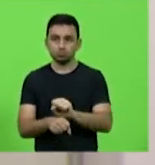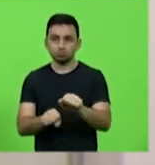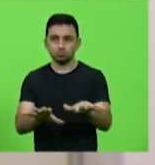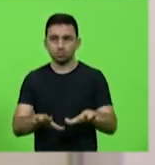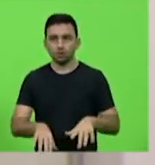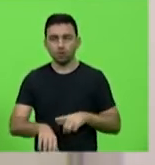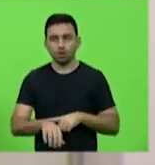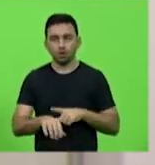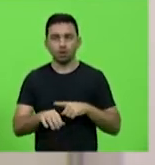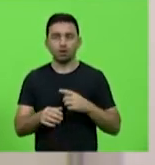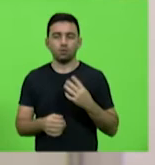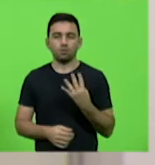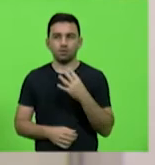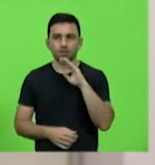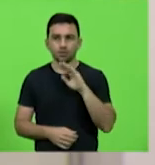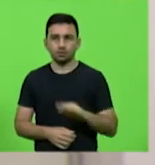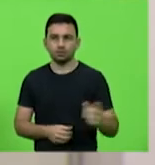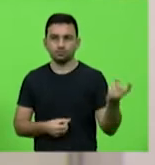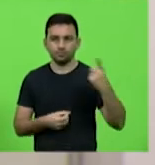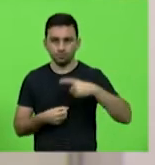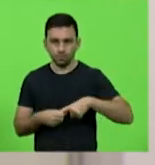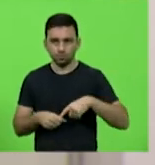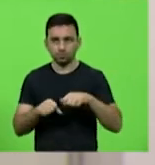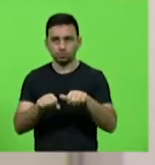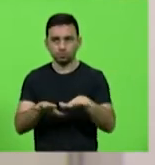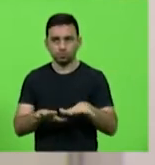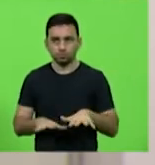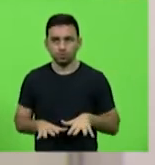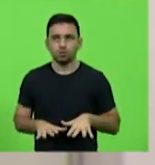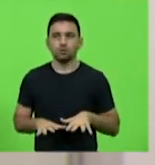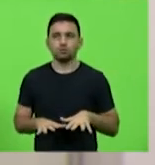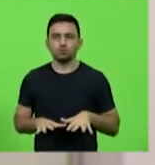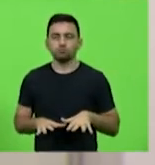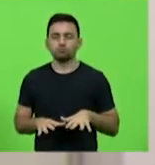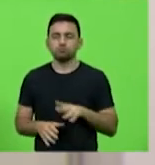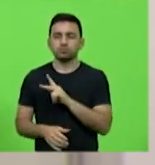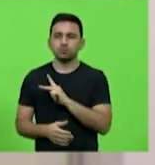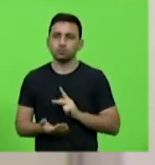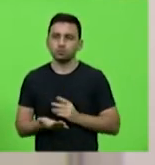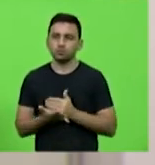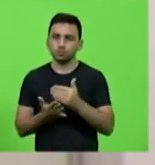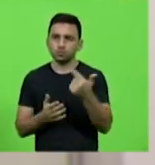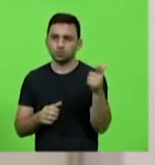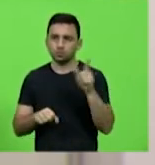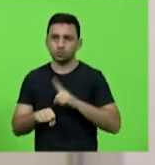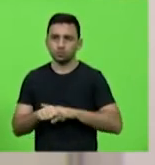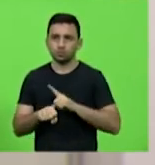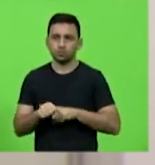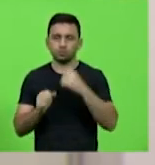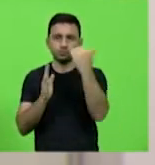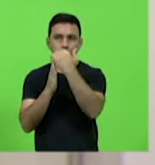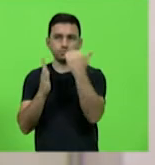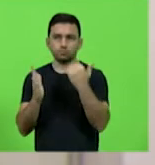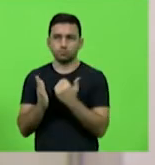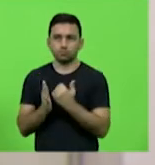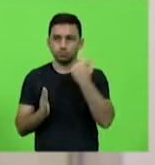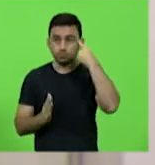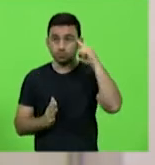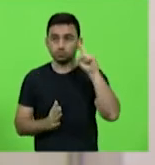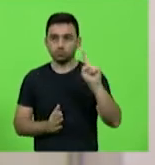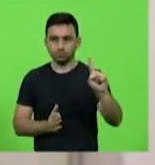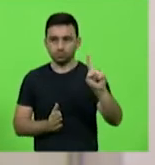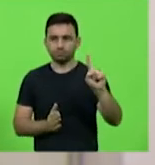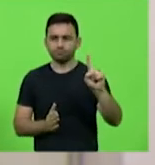às 16 horas. Reaberta a sessão, o senhor presidente adentrou no próximo horário. Ordem do dia.